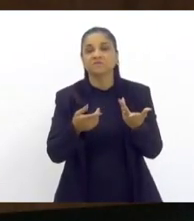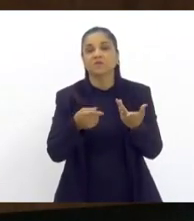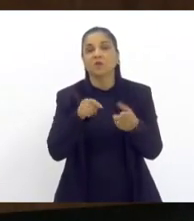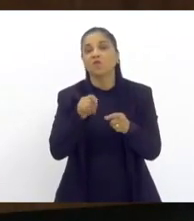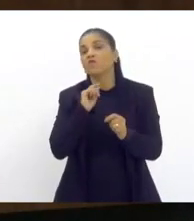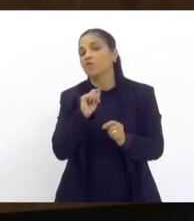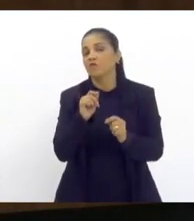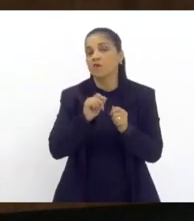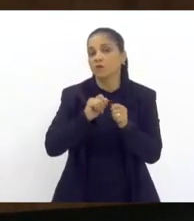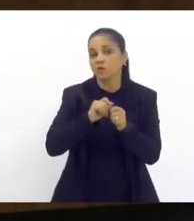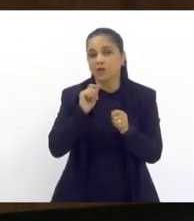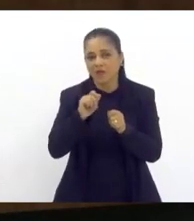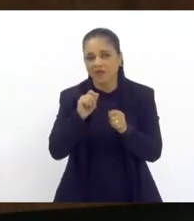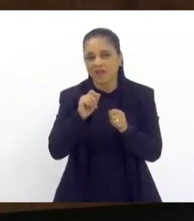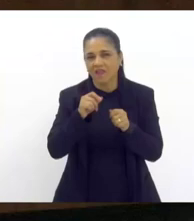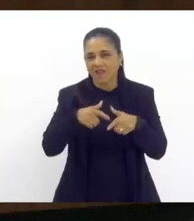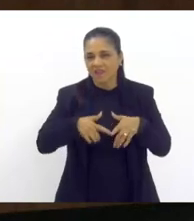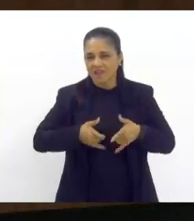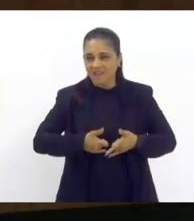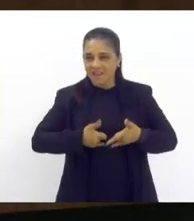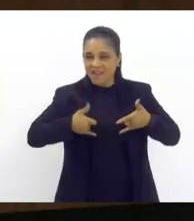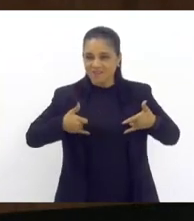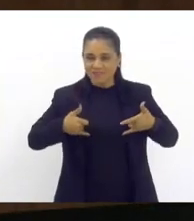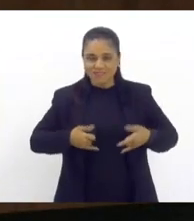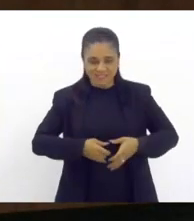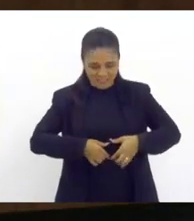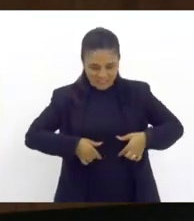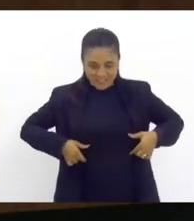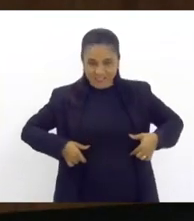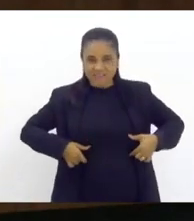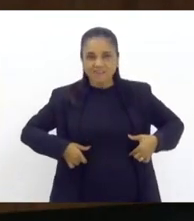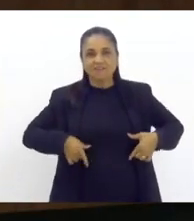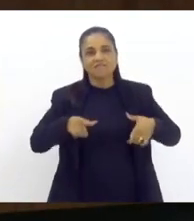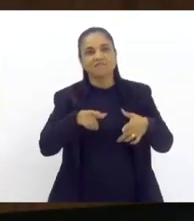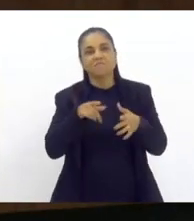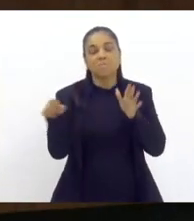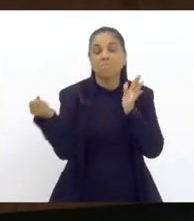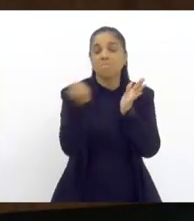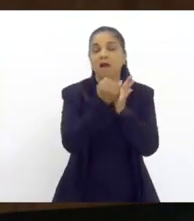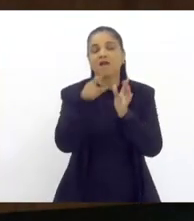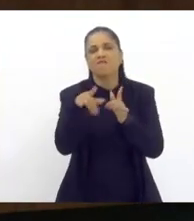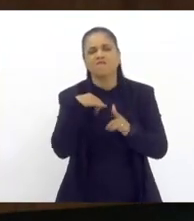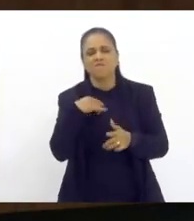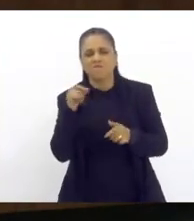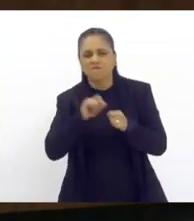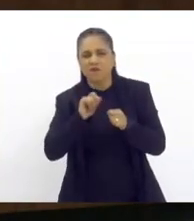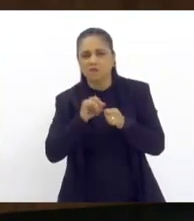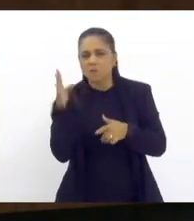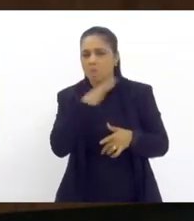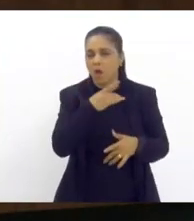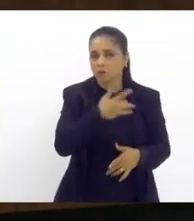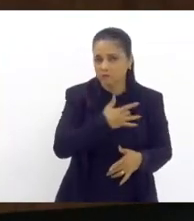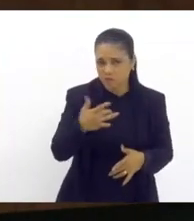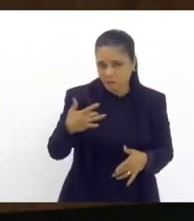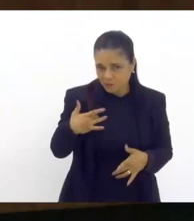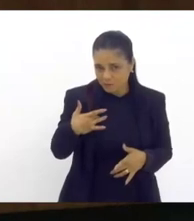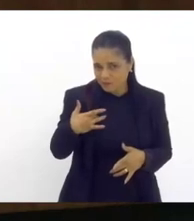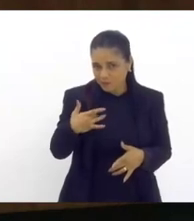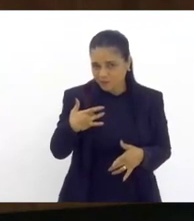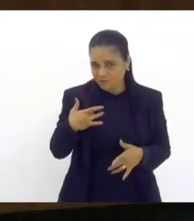que calcinhas da marca tal fazem mal à saúde. E deputado Carlos Mink e outros